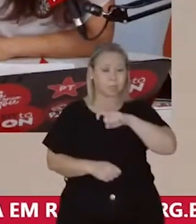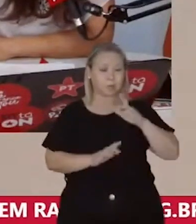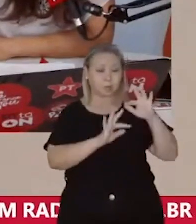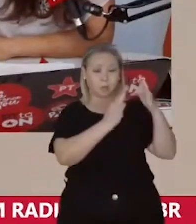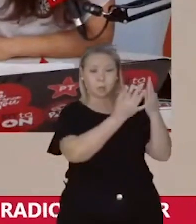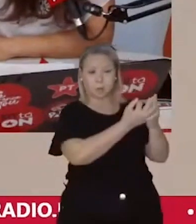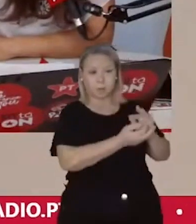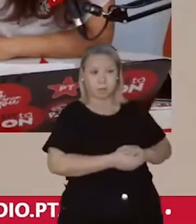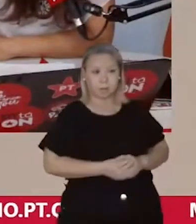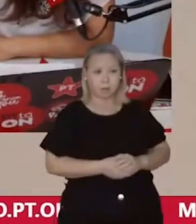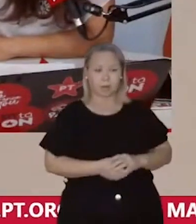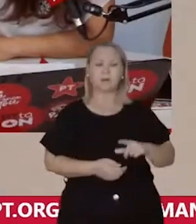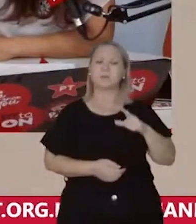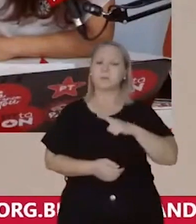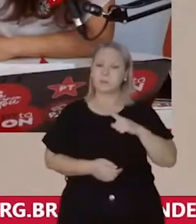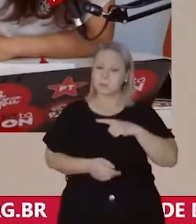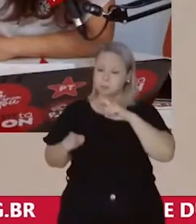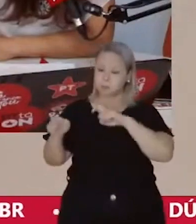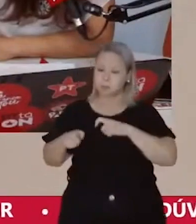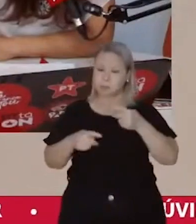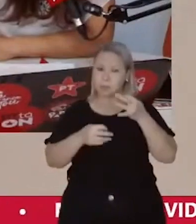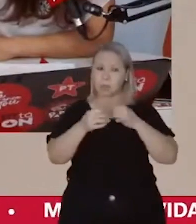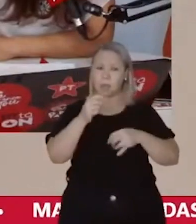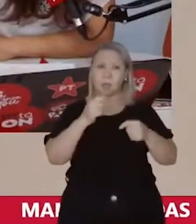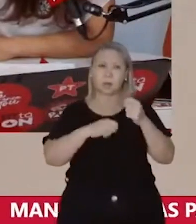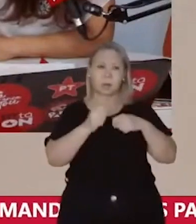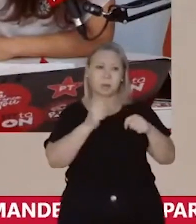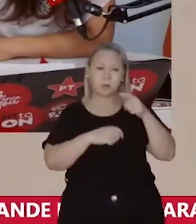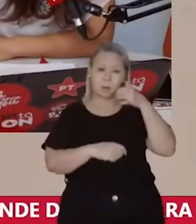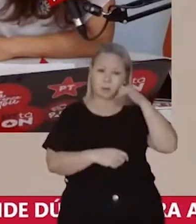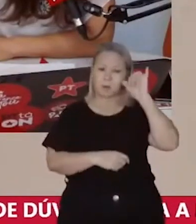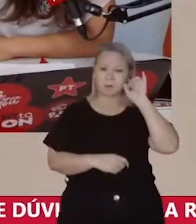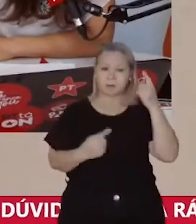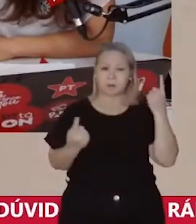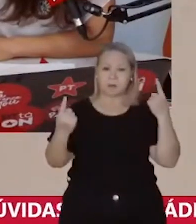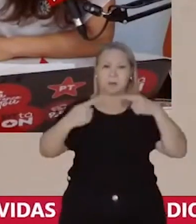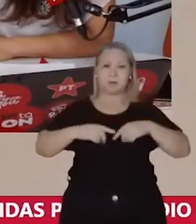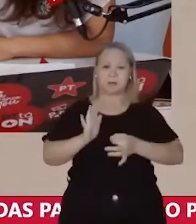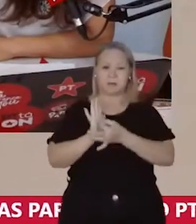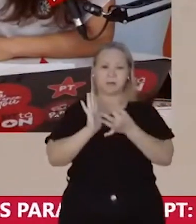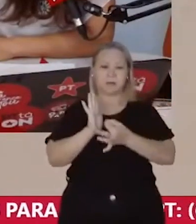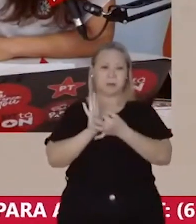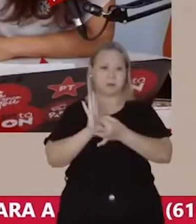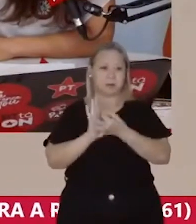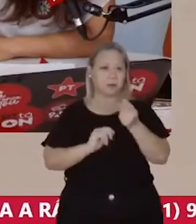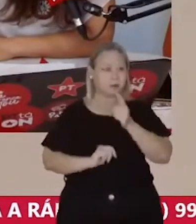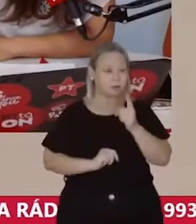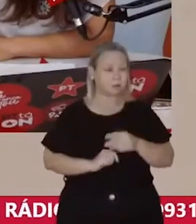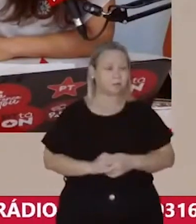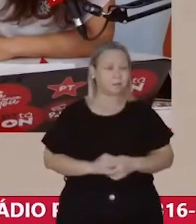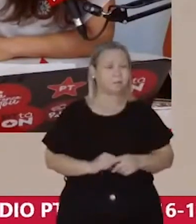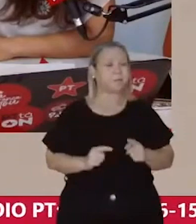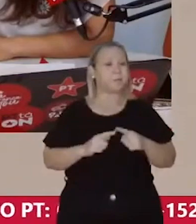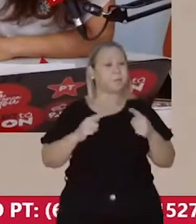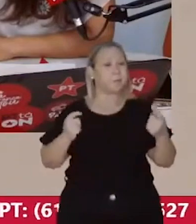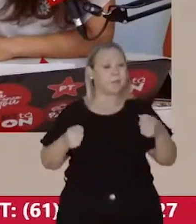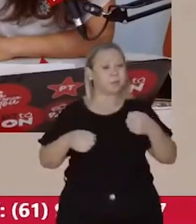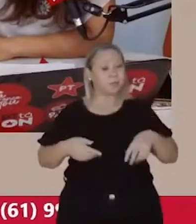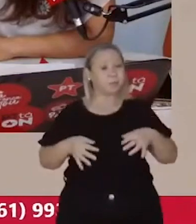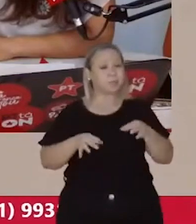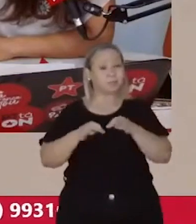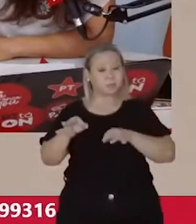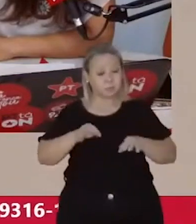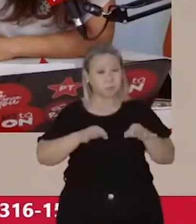também financiamos muito o agronegócio. Eu não sou contra que a gente tenha relação com o agronegócio, mas o agronegócio vai ter que ter uma nova forma de produzir, e nós devemos